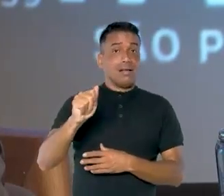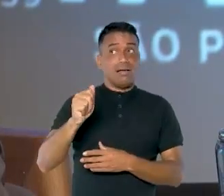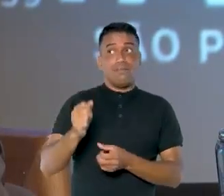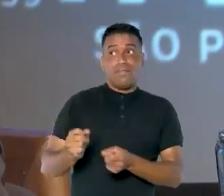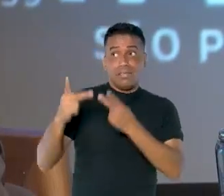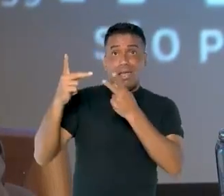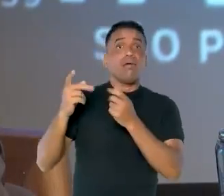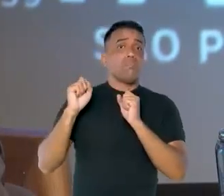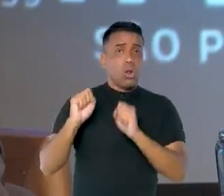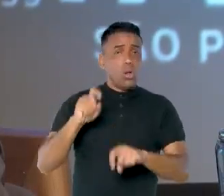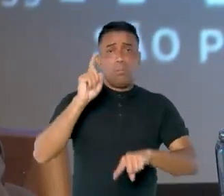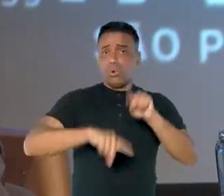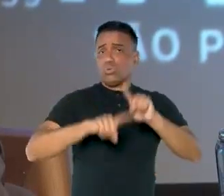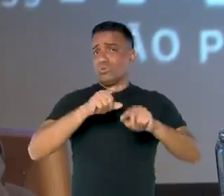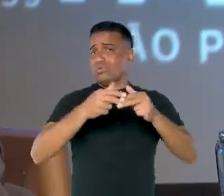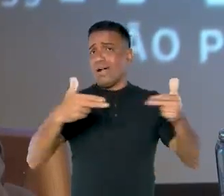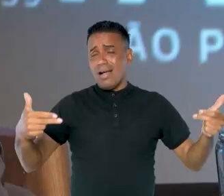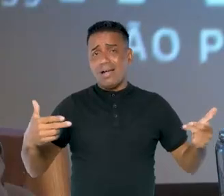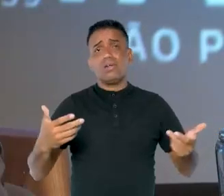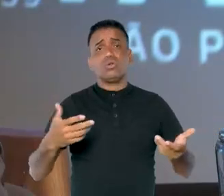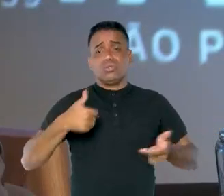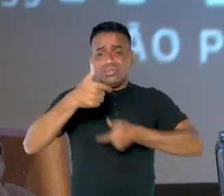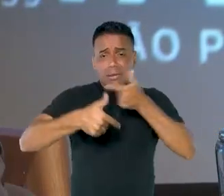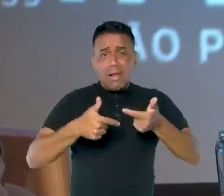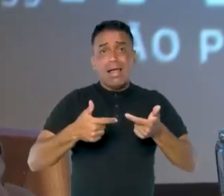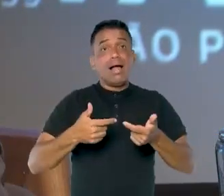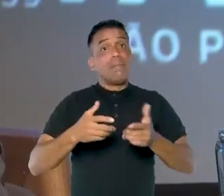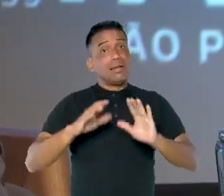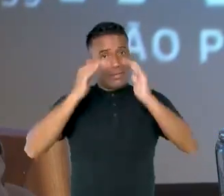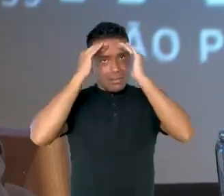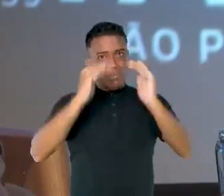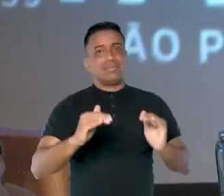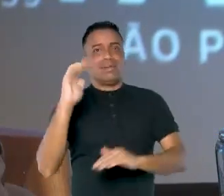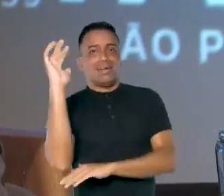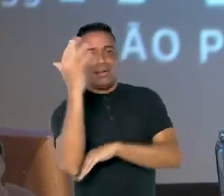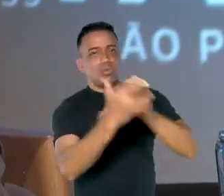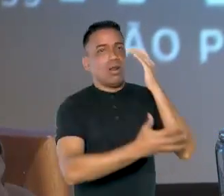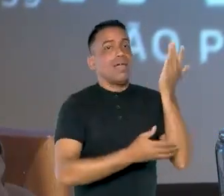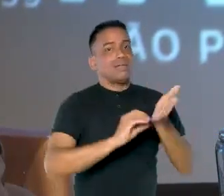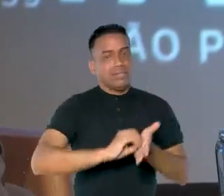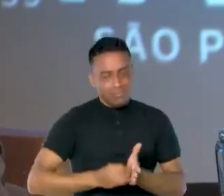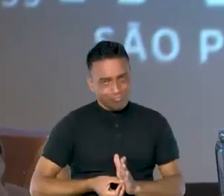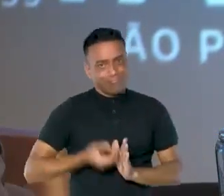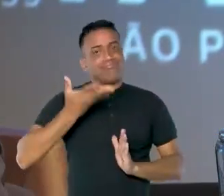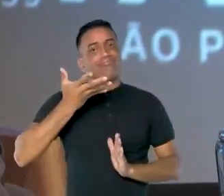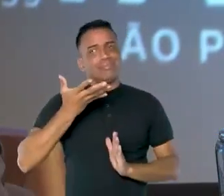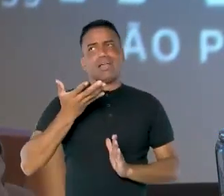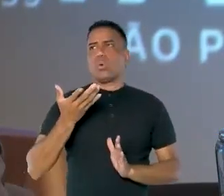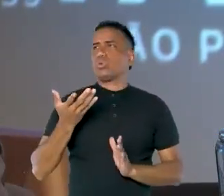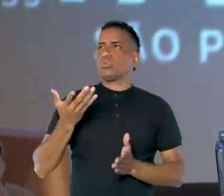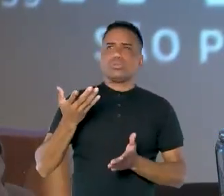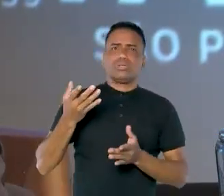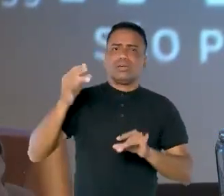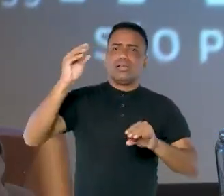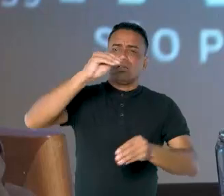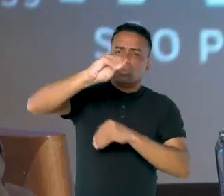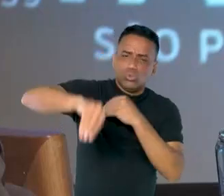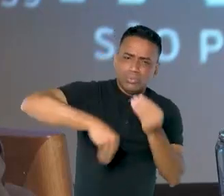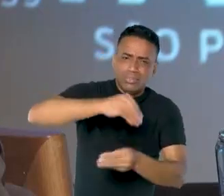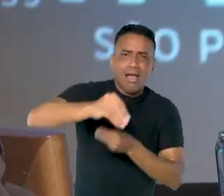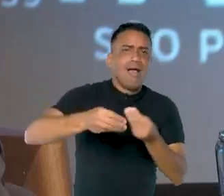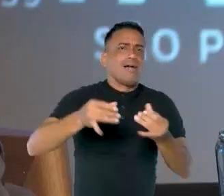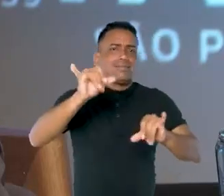com eles de uma forma sustentável. Quanto à descoberta de princípios ativos, eu acho que vale a